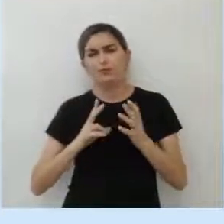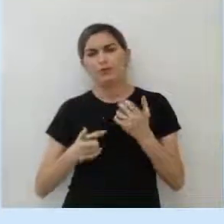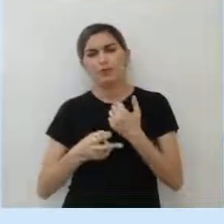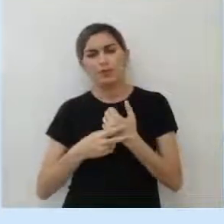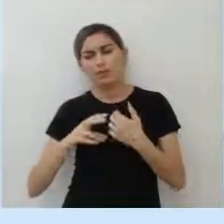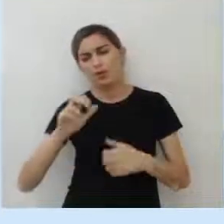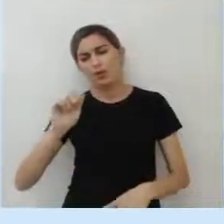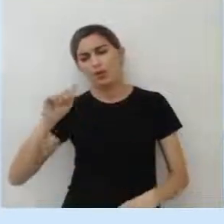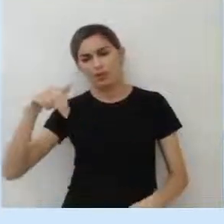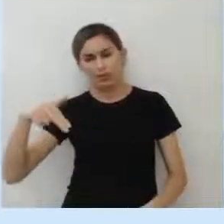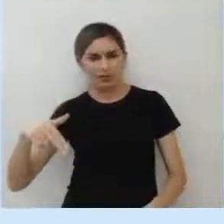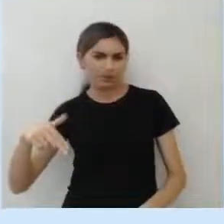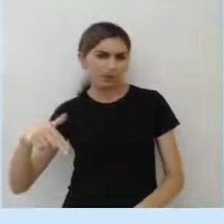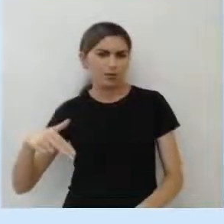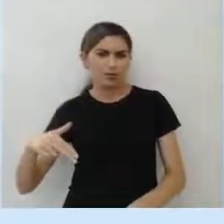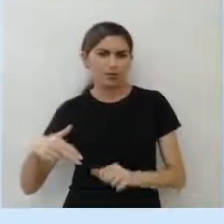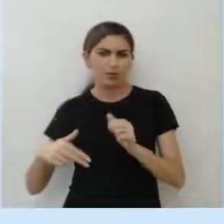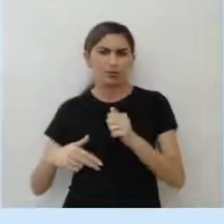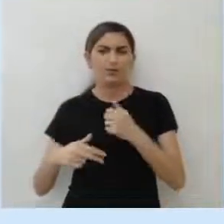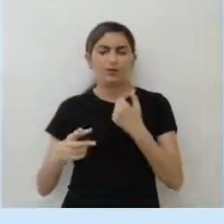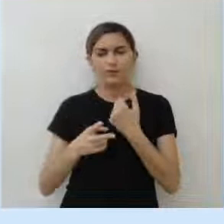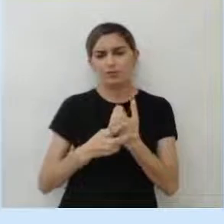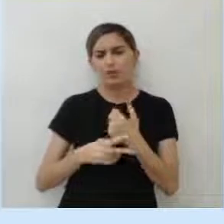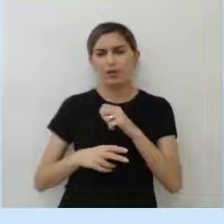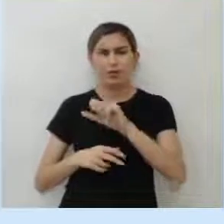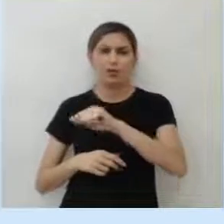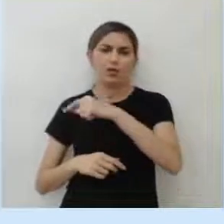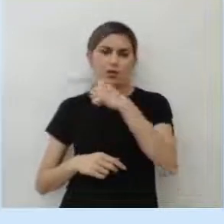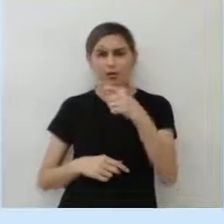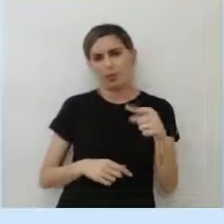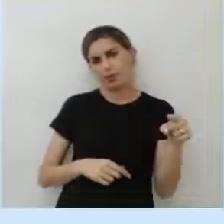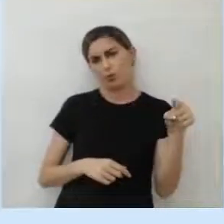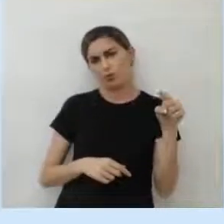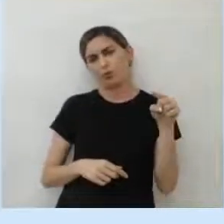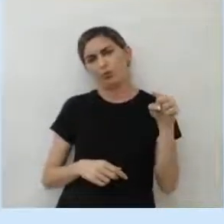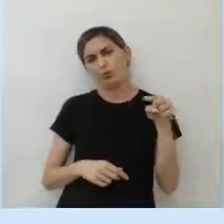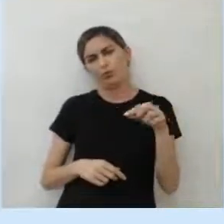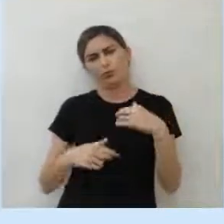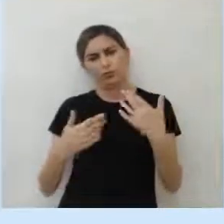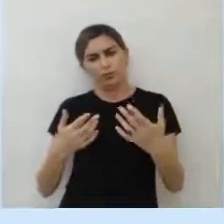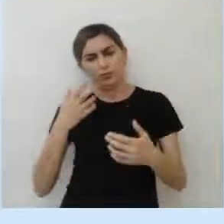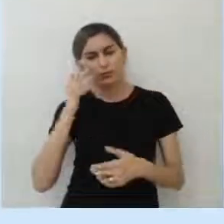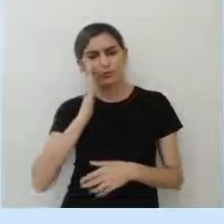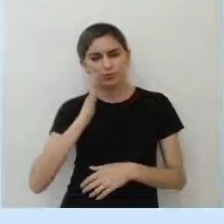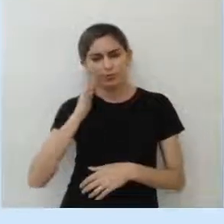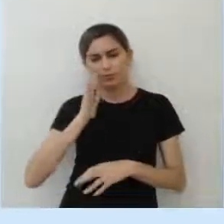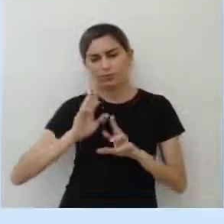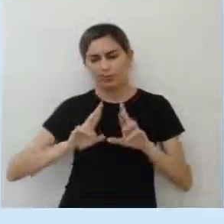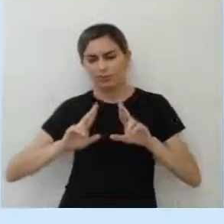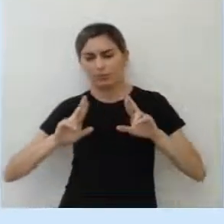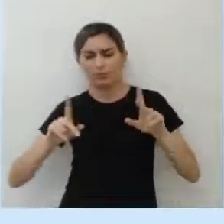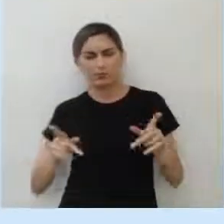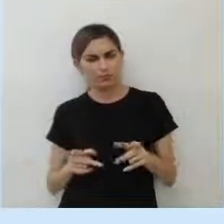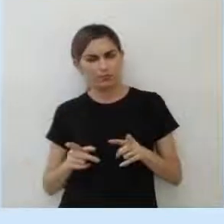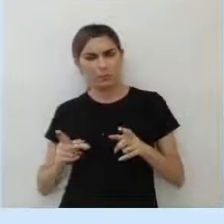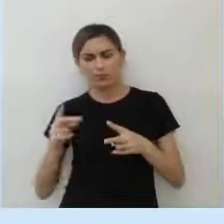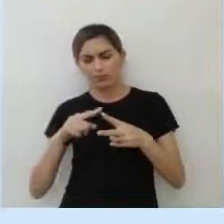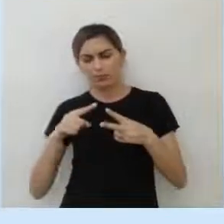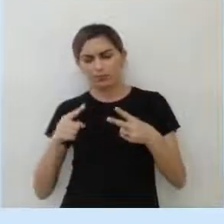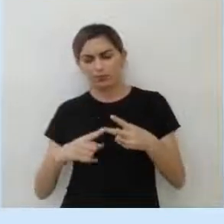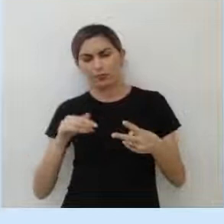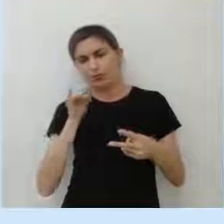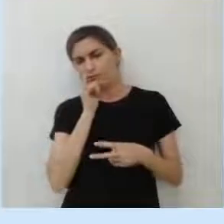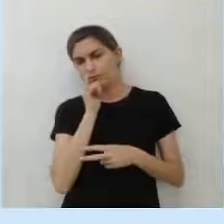em an, né? Com esse am, e os verbos que terminam em ão, tá? Então, vamos entender a diferença. Olha só os dois exemplos